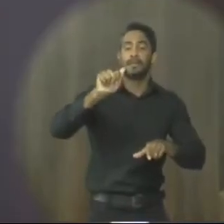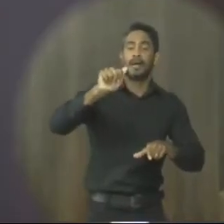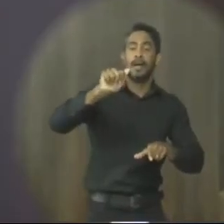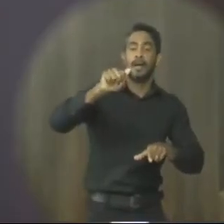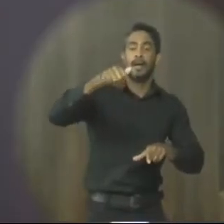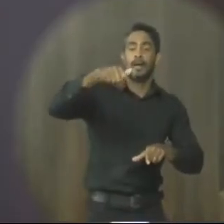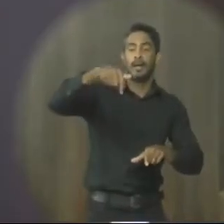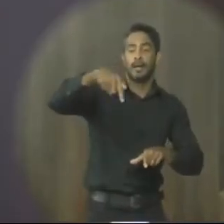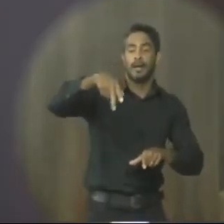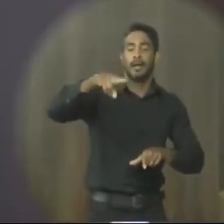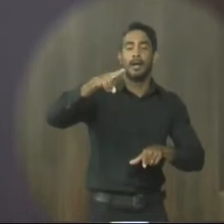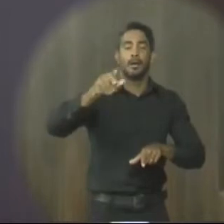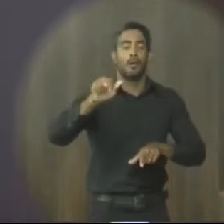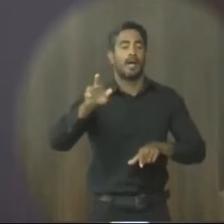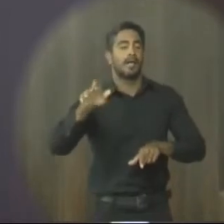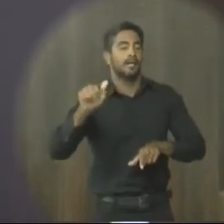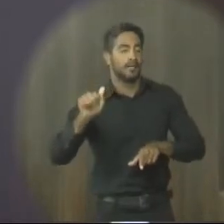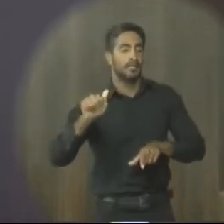acesso de ônibus escolar.